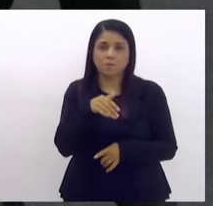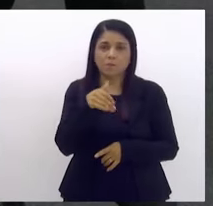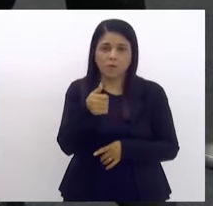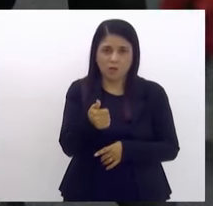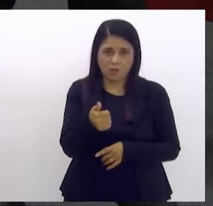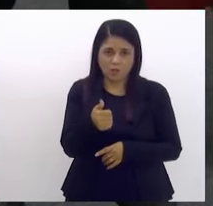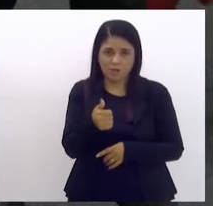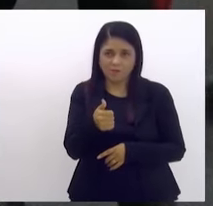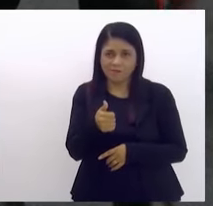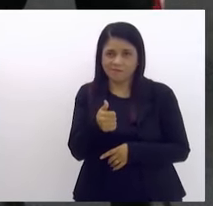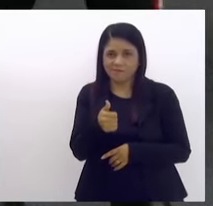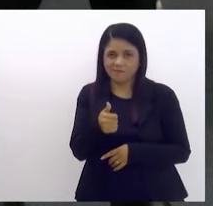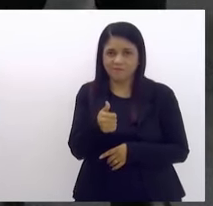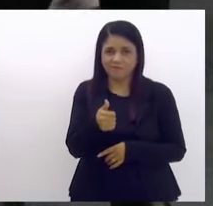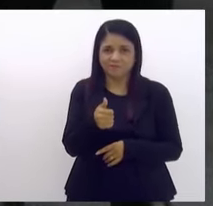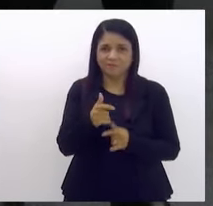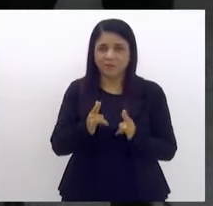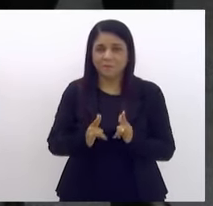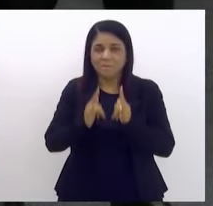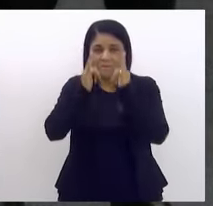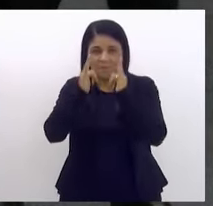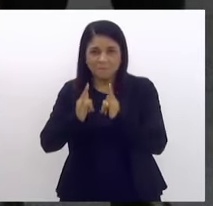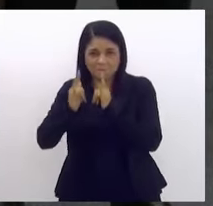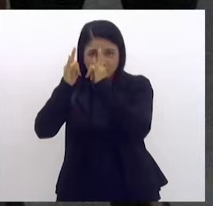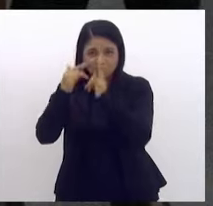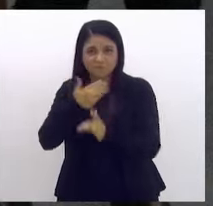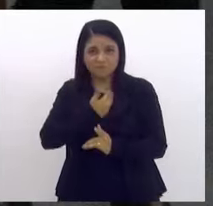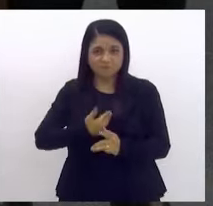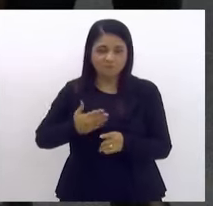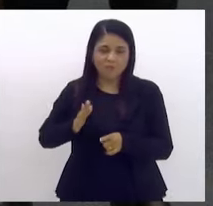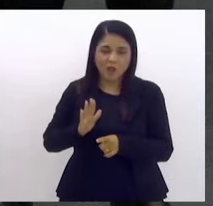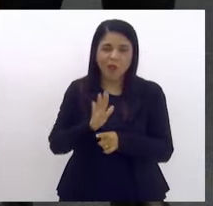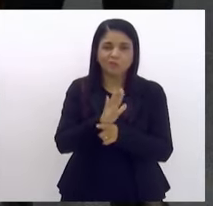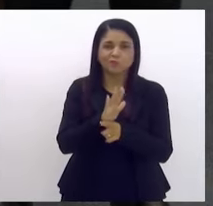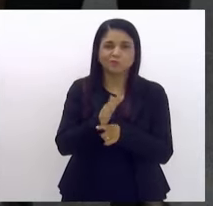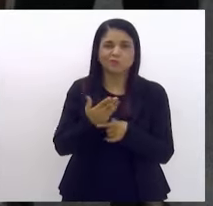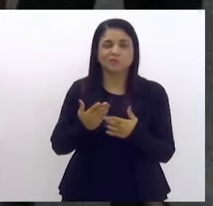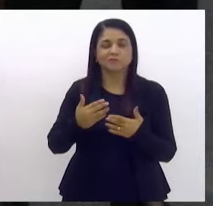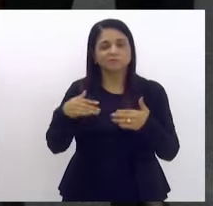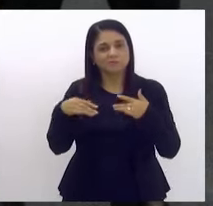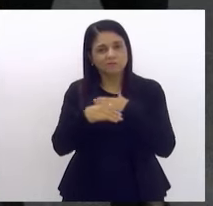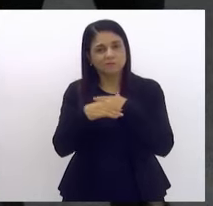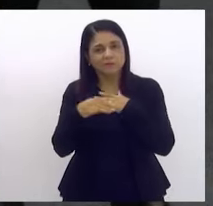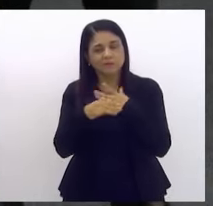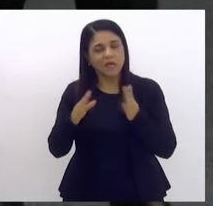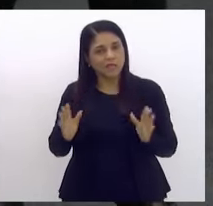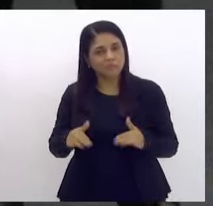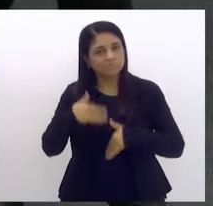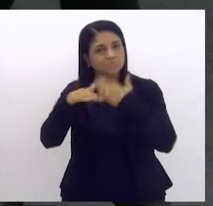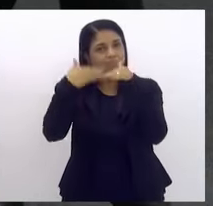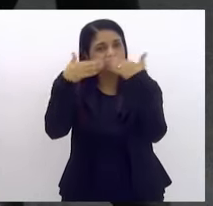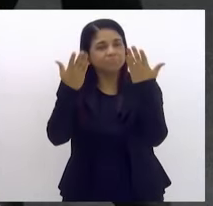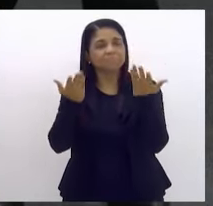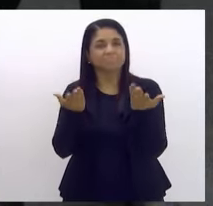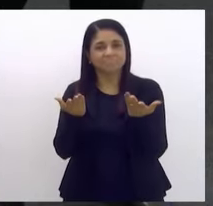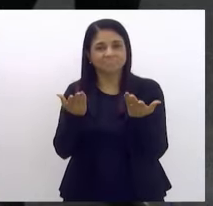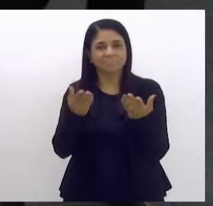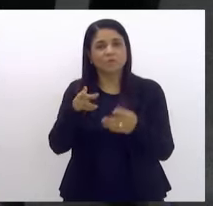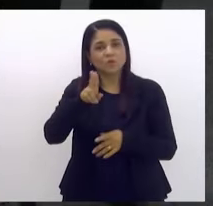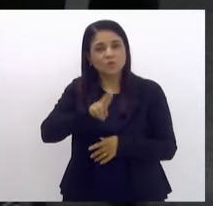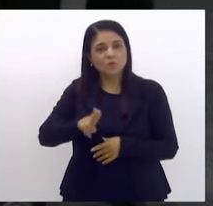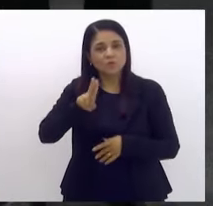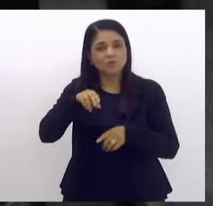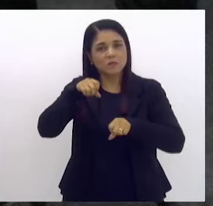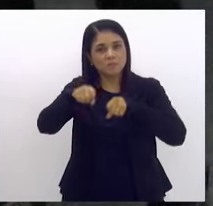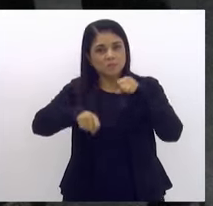com prédios públicos que contribuam para a gente ter uma cidade ativa, uma cidade onde o uso da